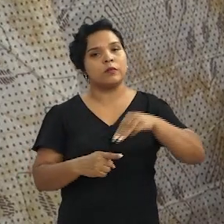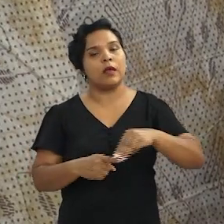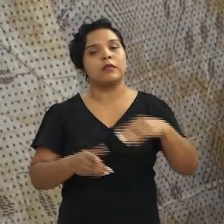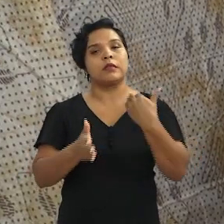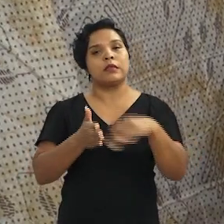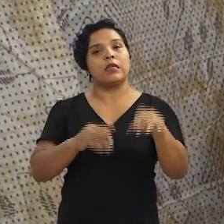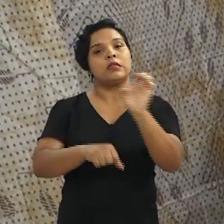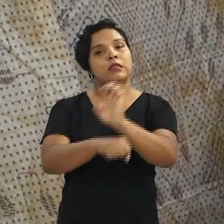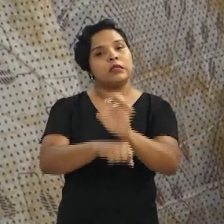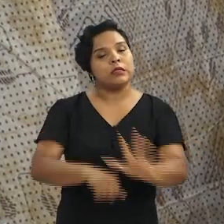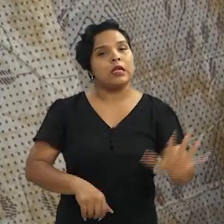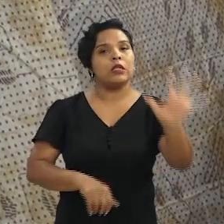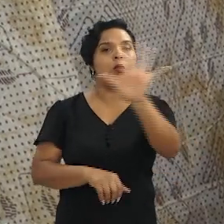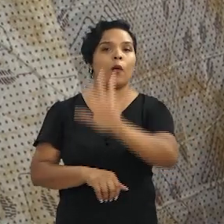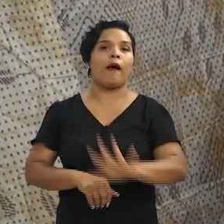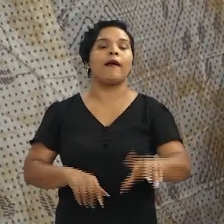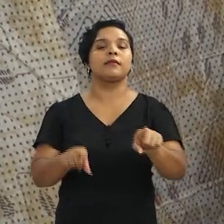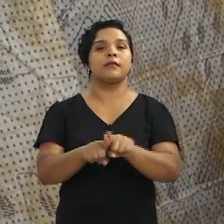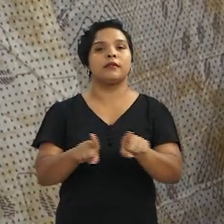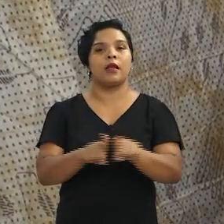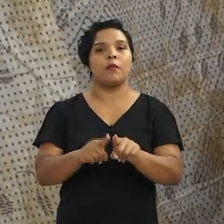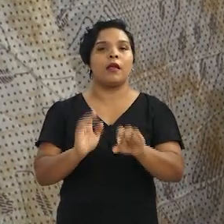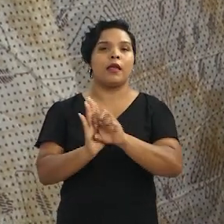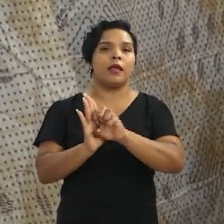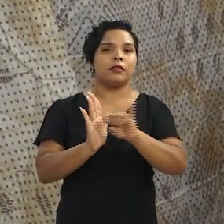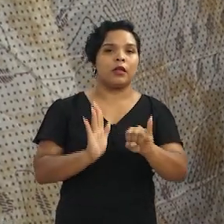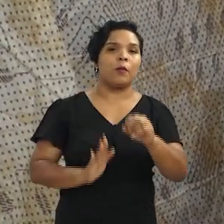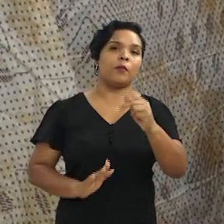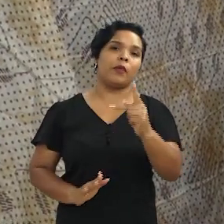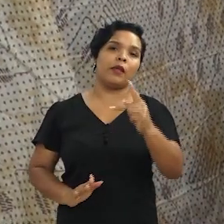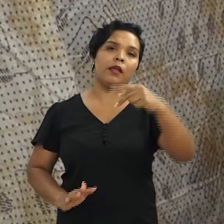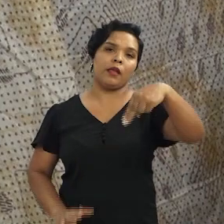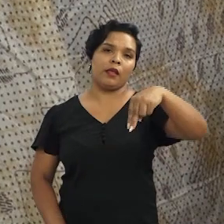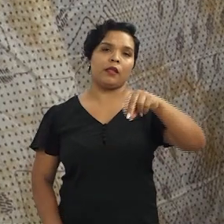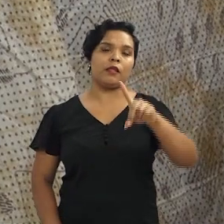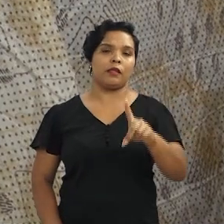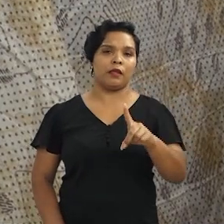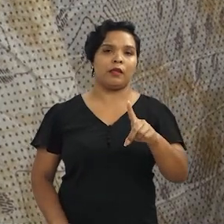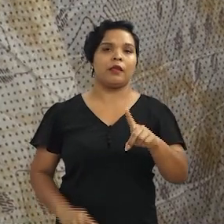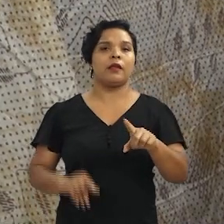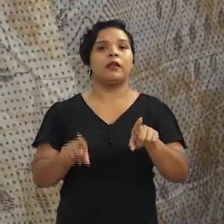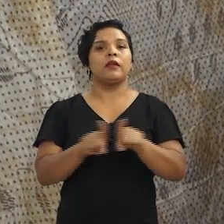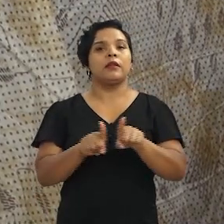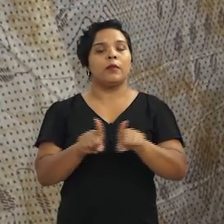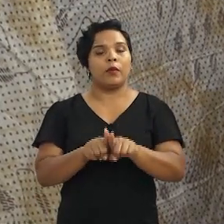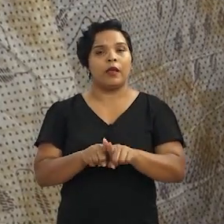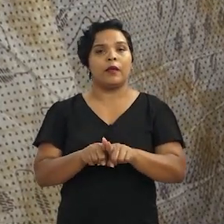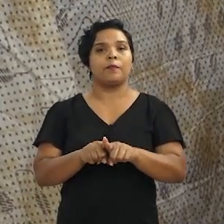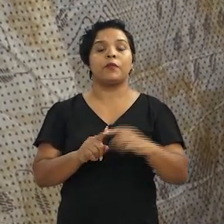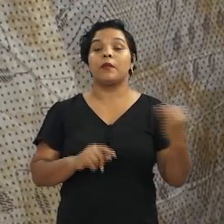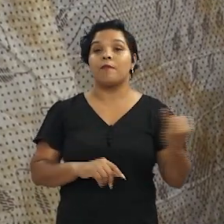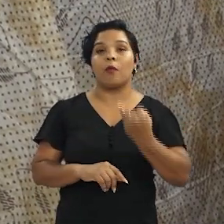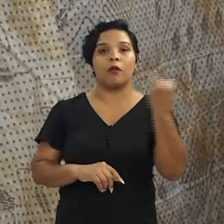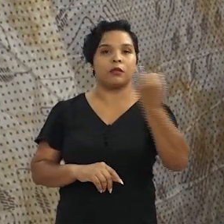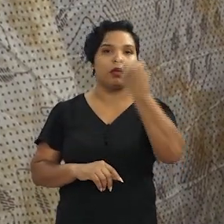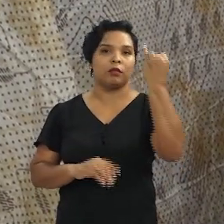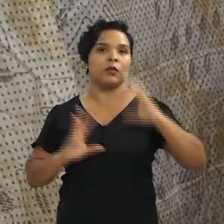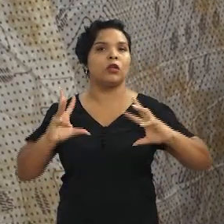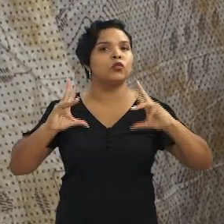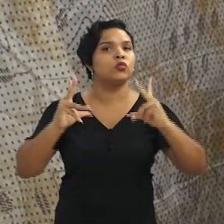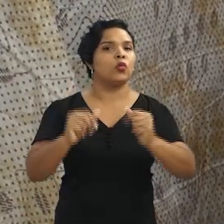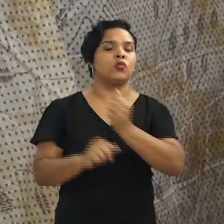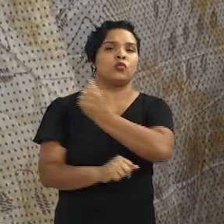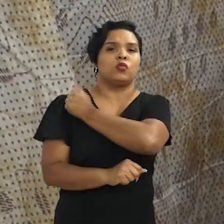de secretarias municipais, secretarias estaduais, assim como editais do PNLD, do Programa Nacional do Livro Didático,